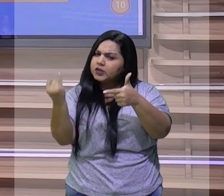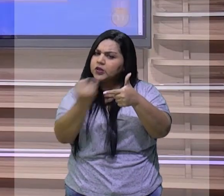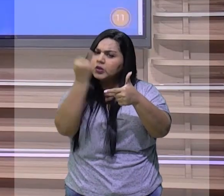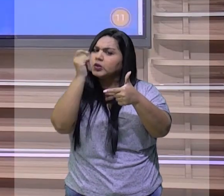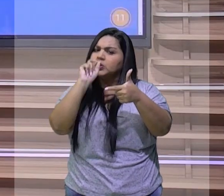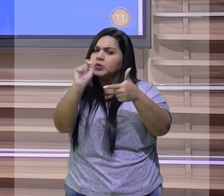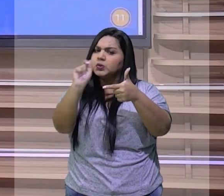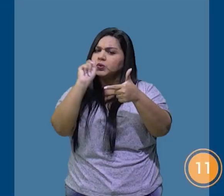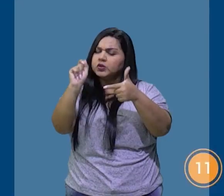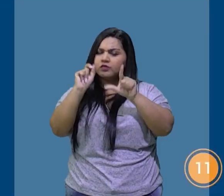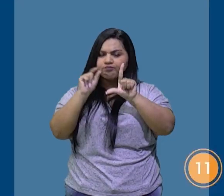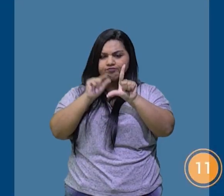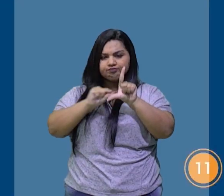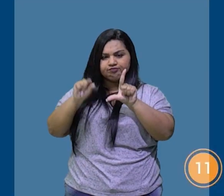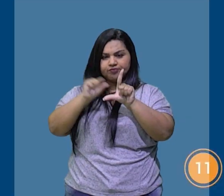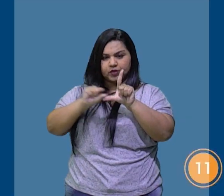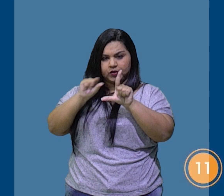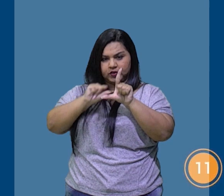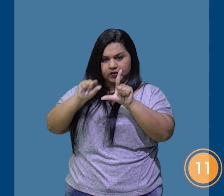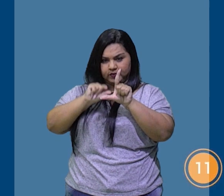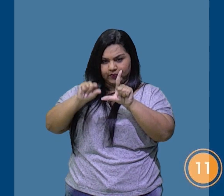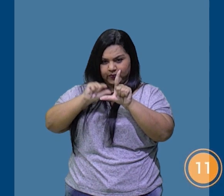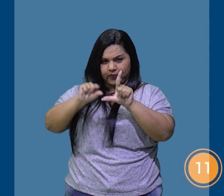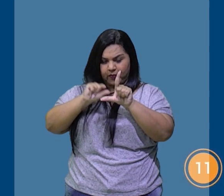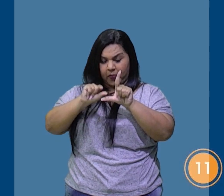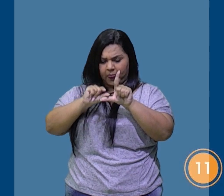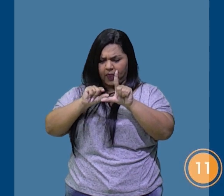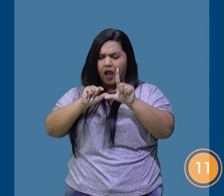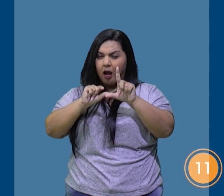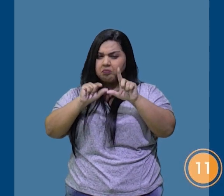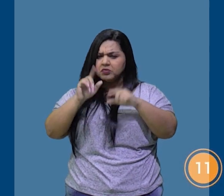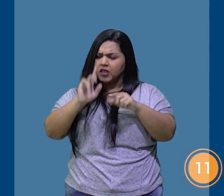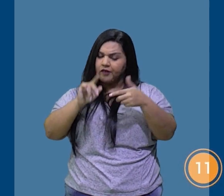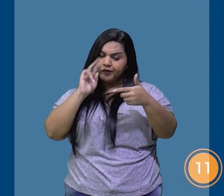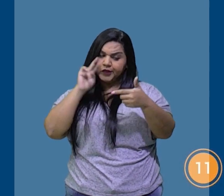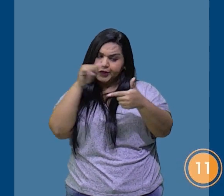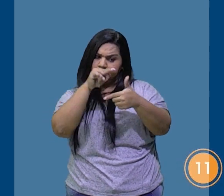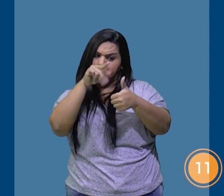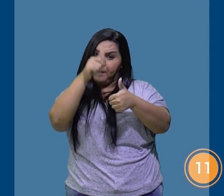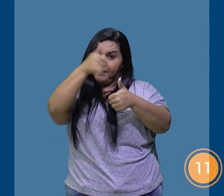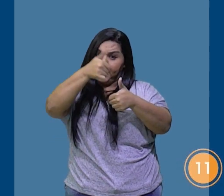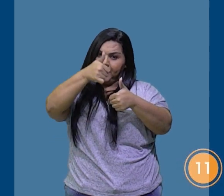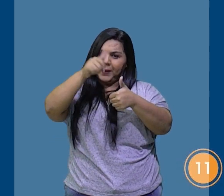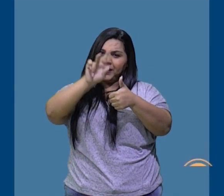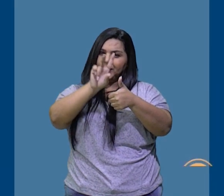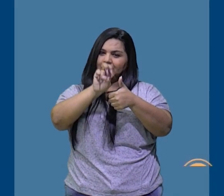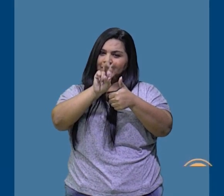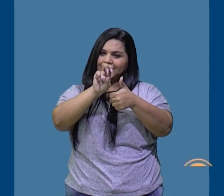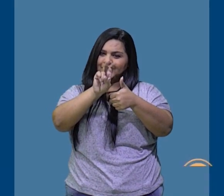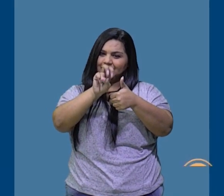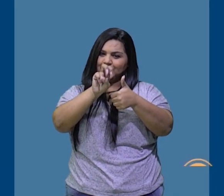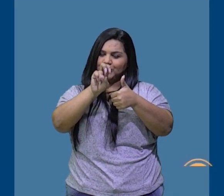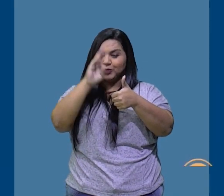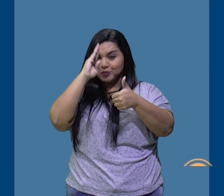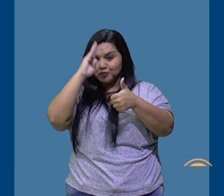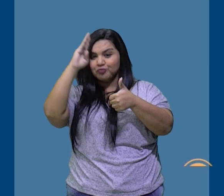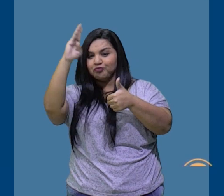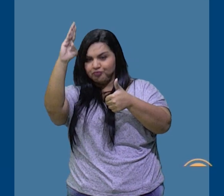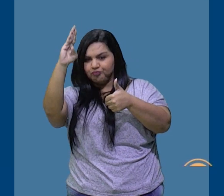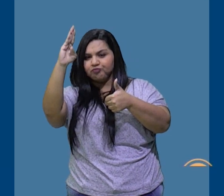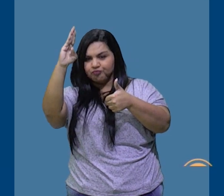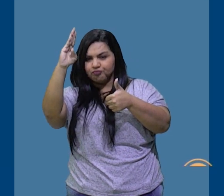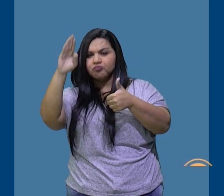Você observou o título ou o subtítulo, né? Você já viu ali sobre o tema que vai